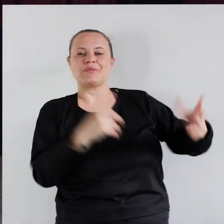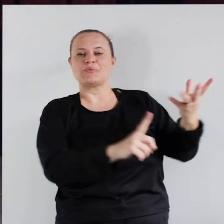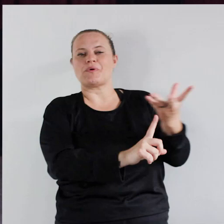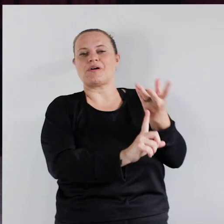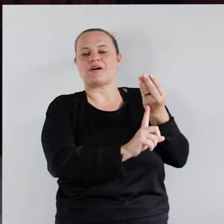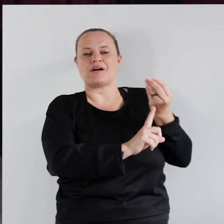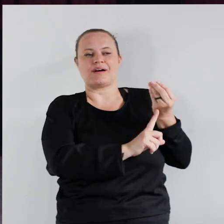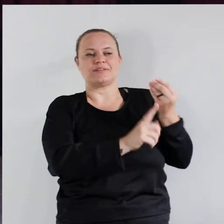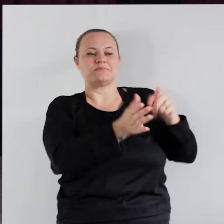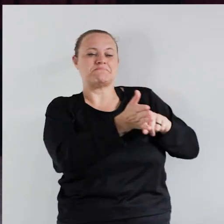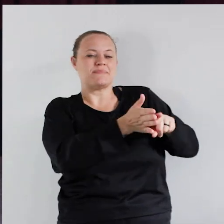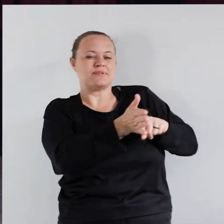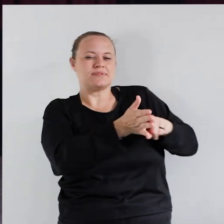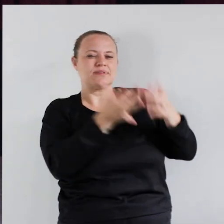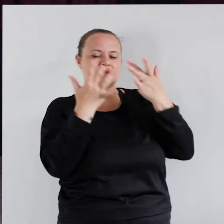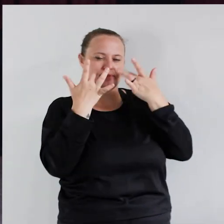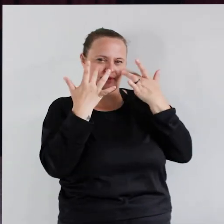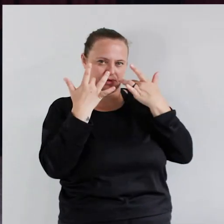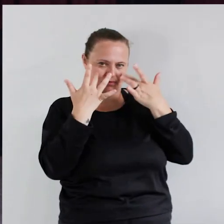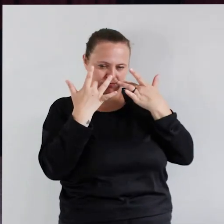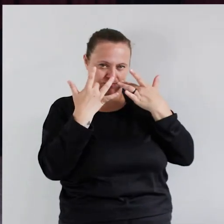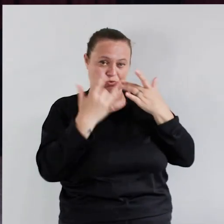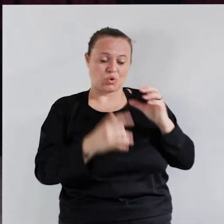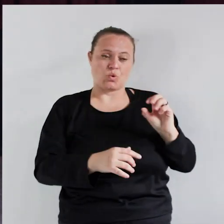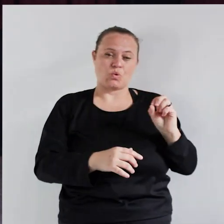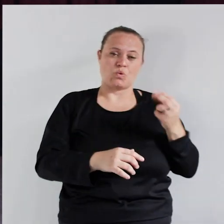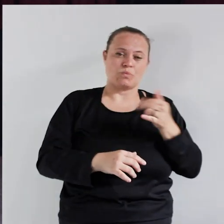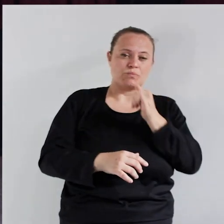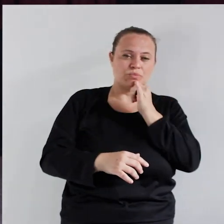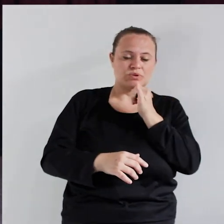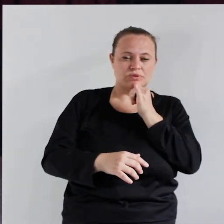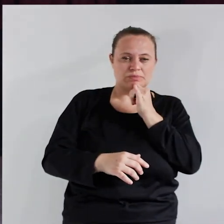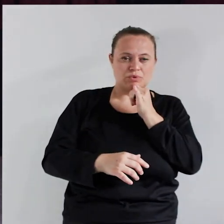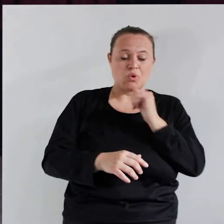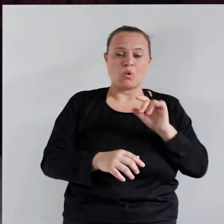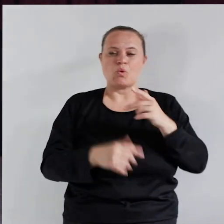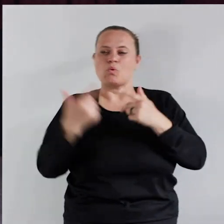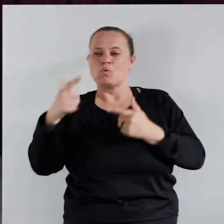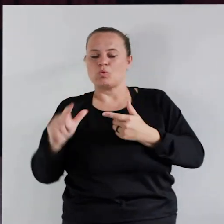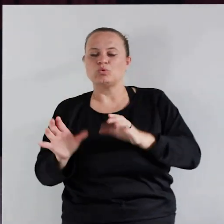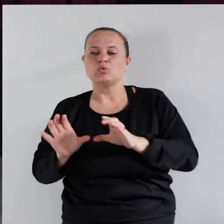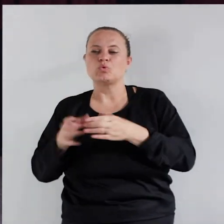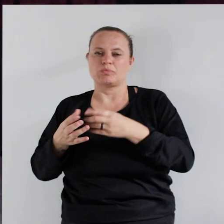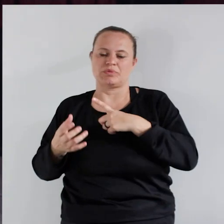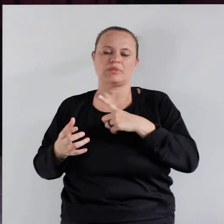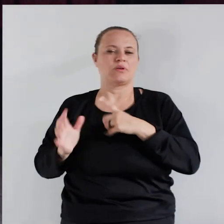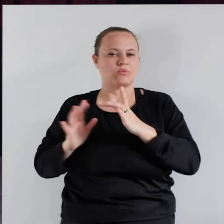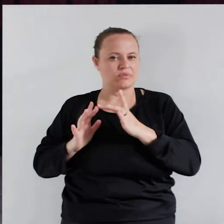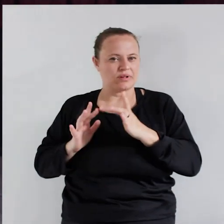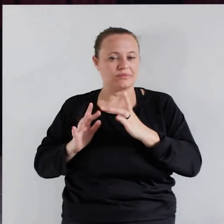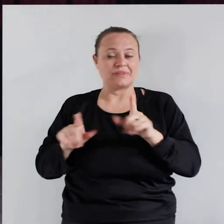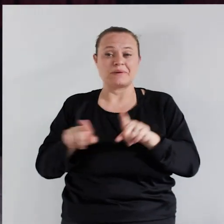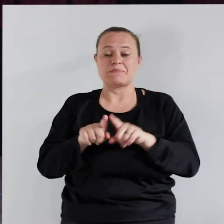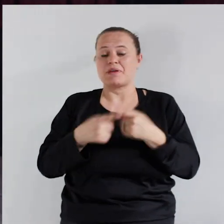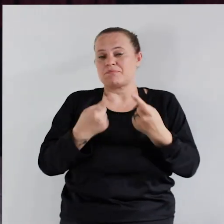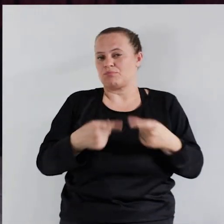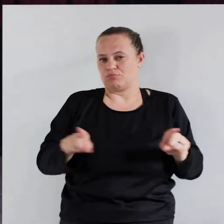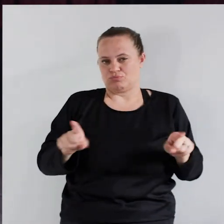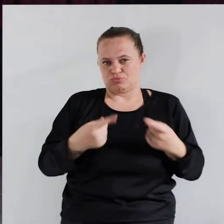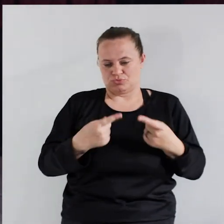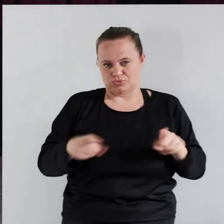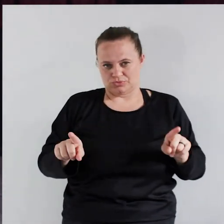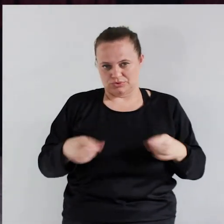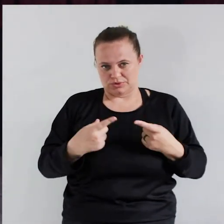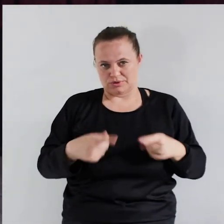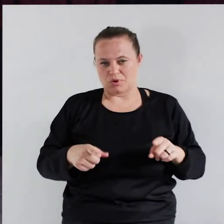acaba se desviando da sua atividade principal, que é fazer teatro, que é pesquisa teatral, né? Ou as outras grupos